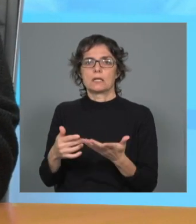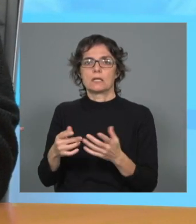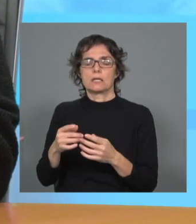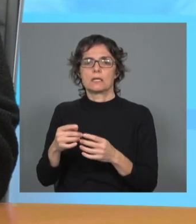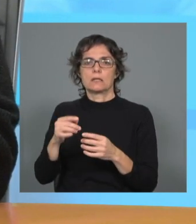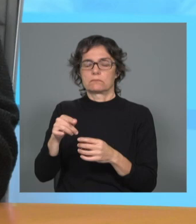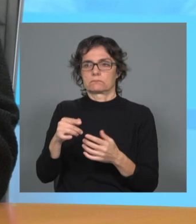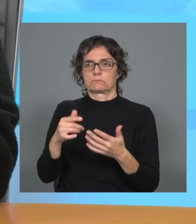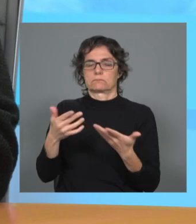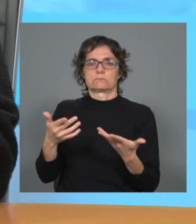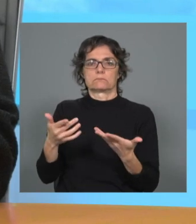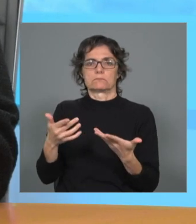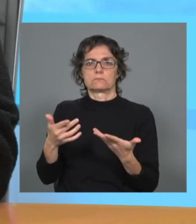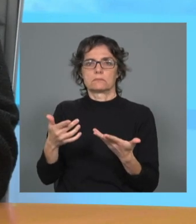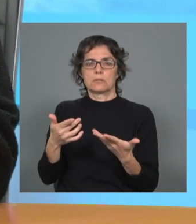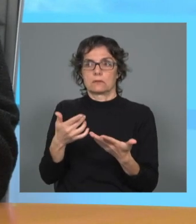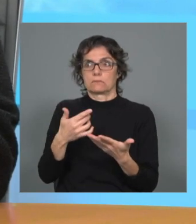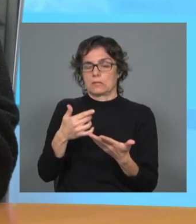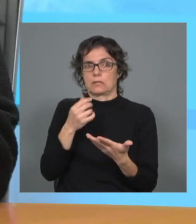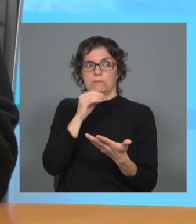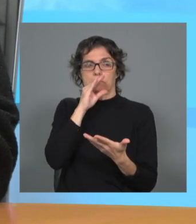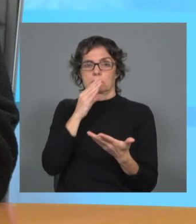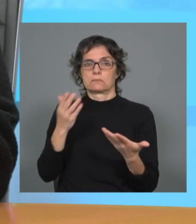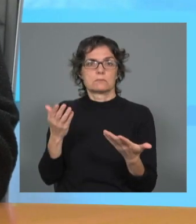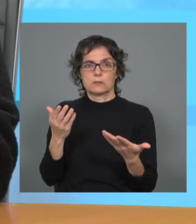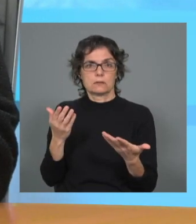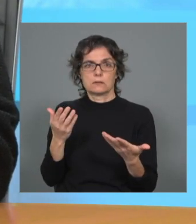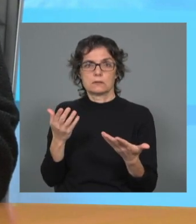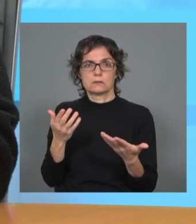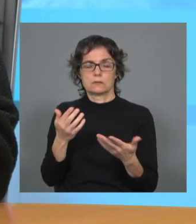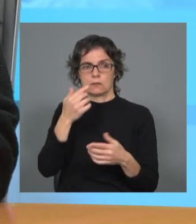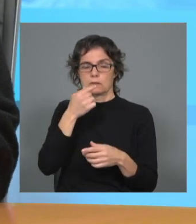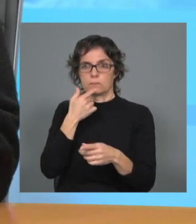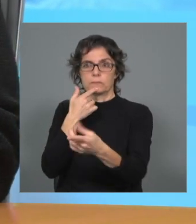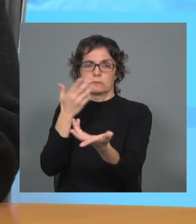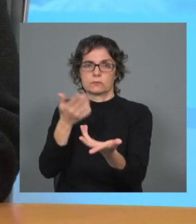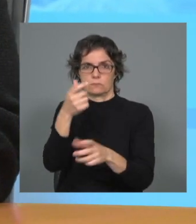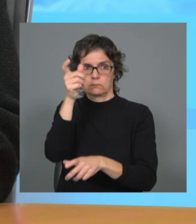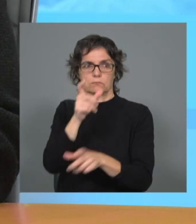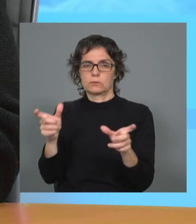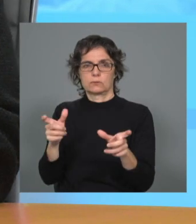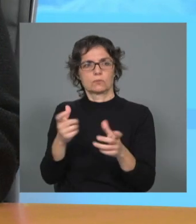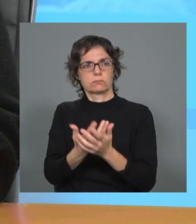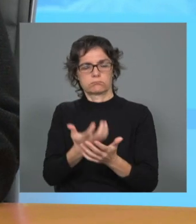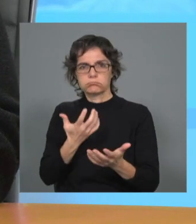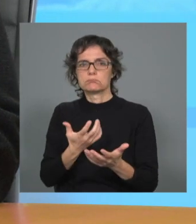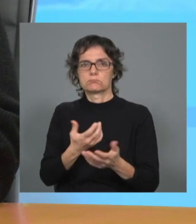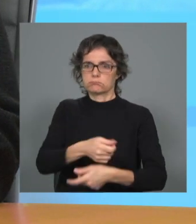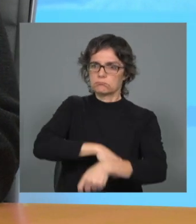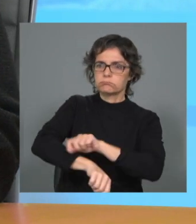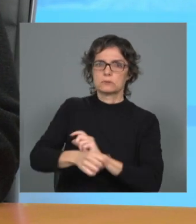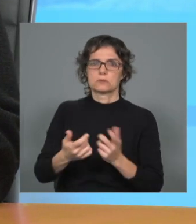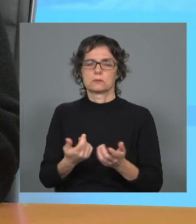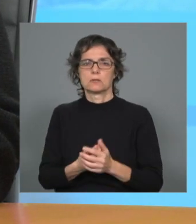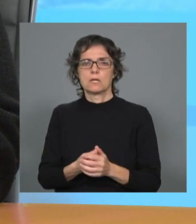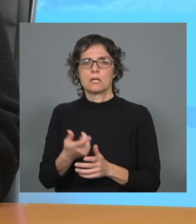Eu acho que nós não estávamos preparados para nada, mas somos realmente gente de arregaçar as mangas e vir, porque